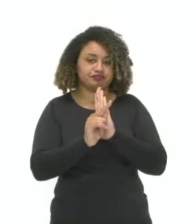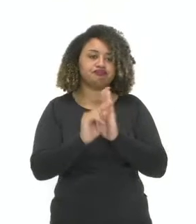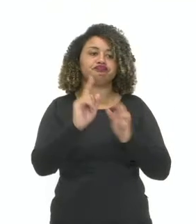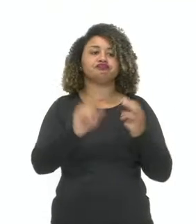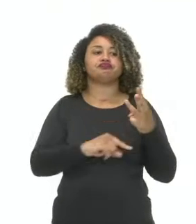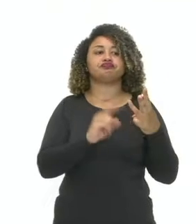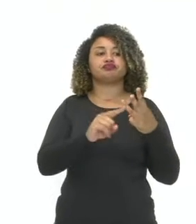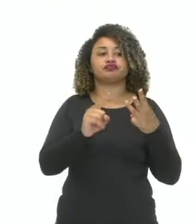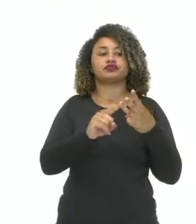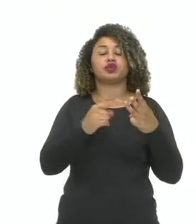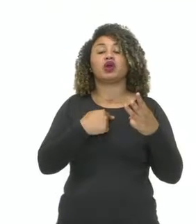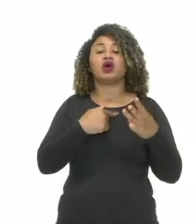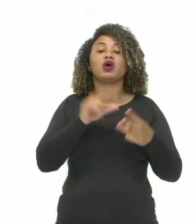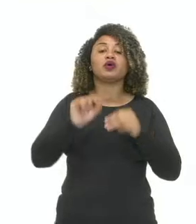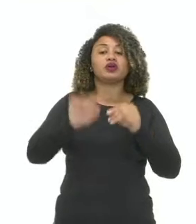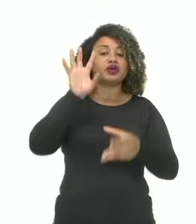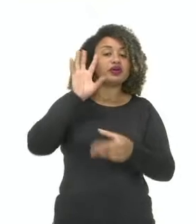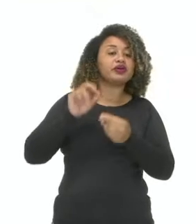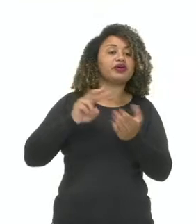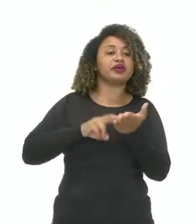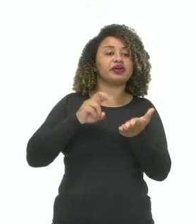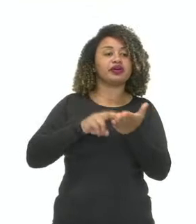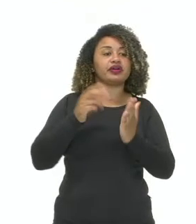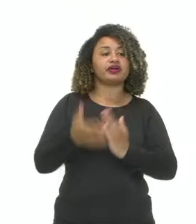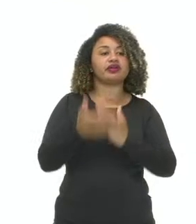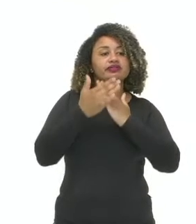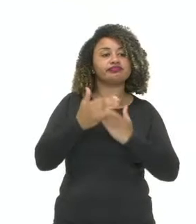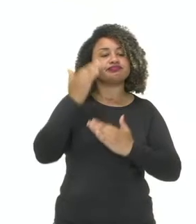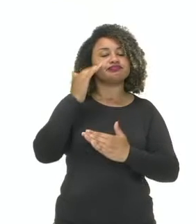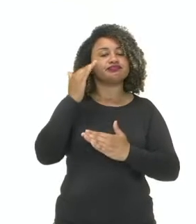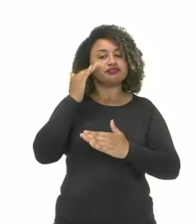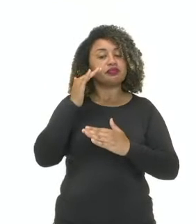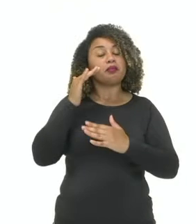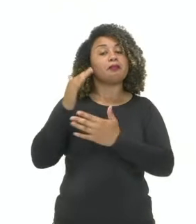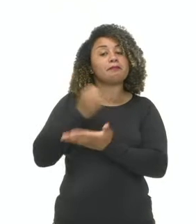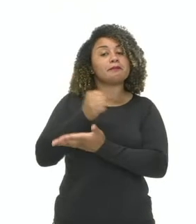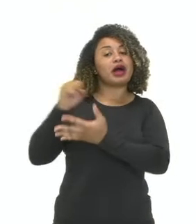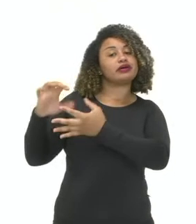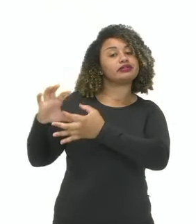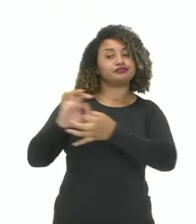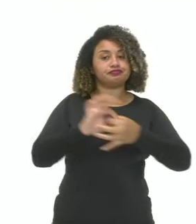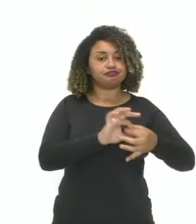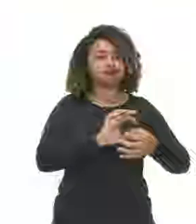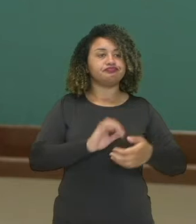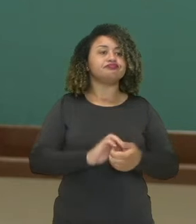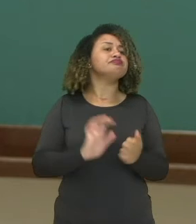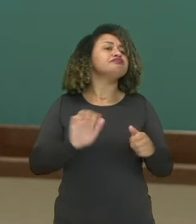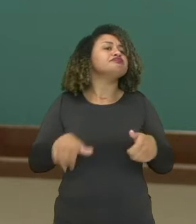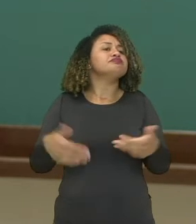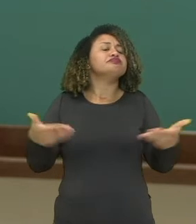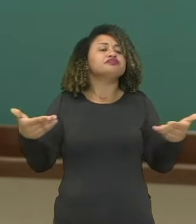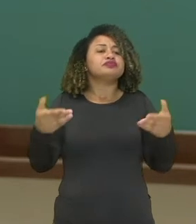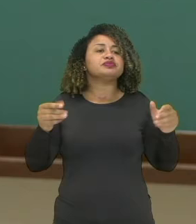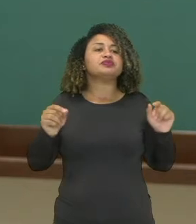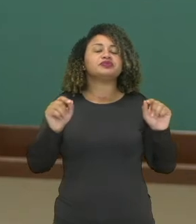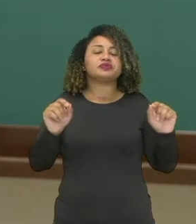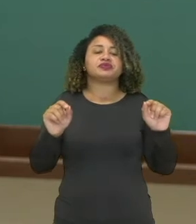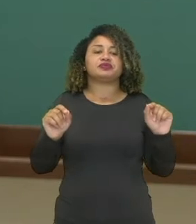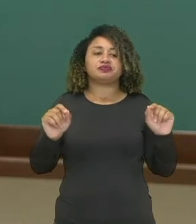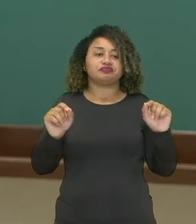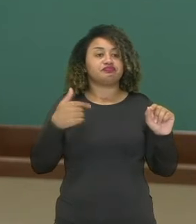que auxilia o entendimento a partir do contexto. E vamos entonces, agora vamos